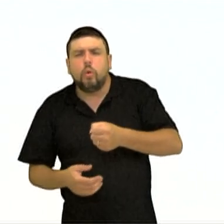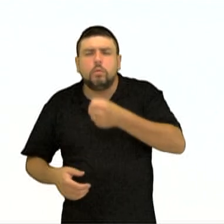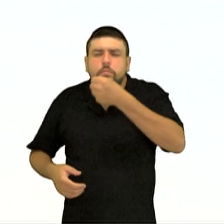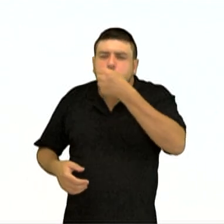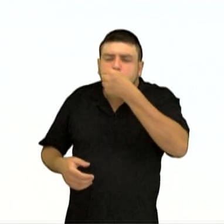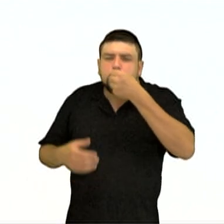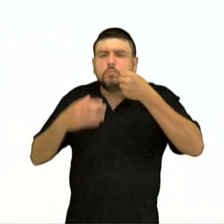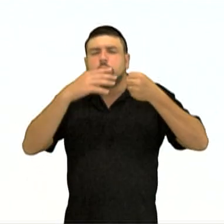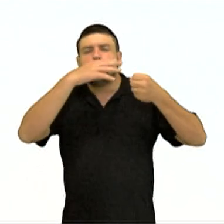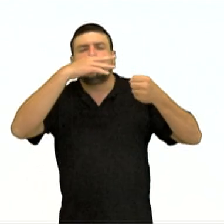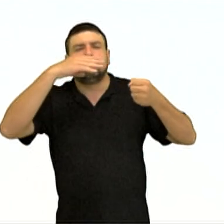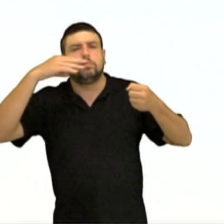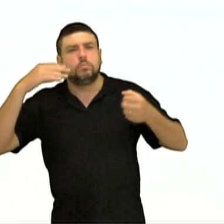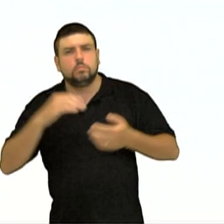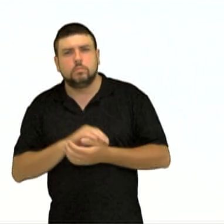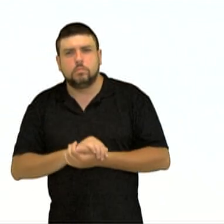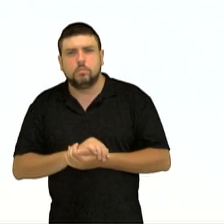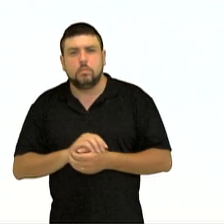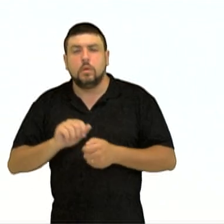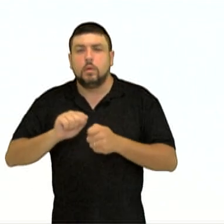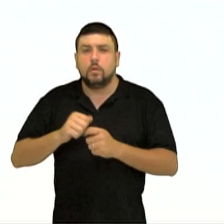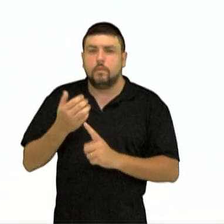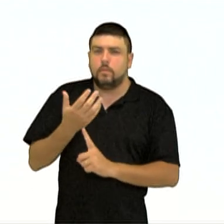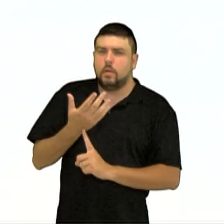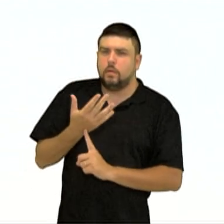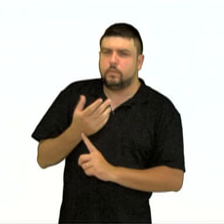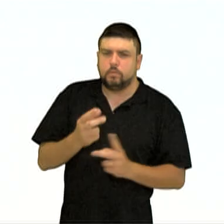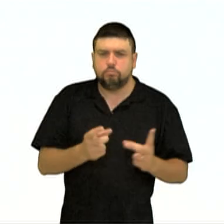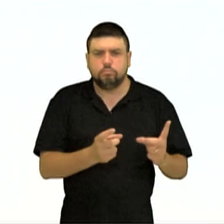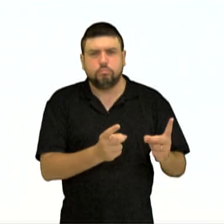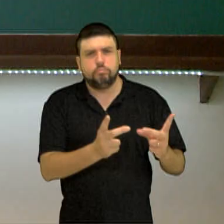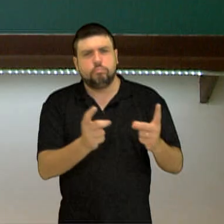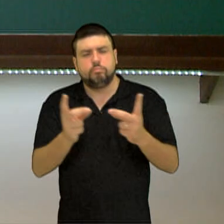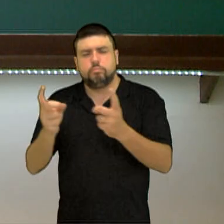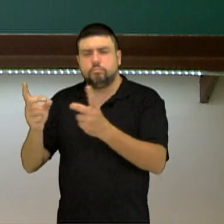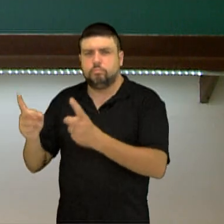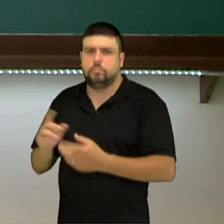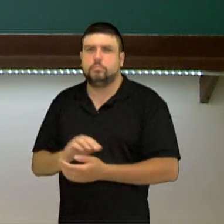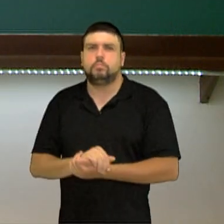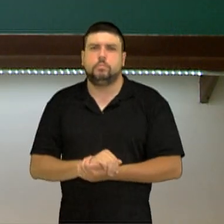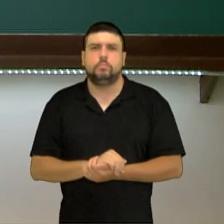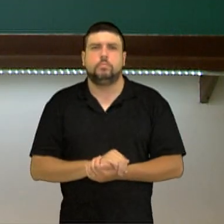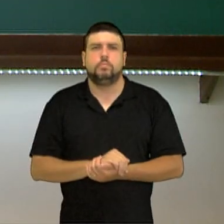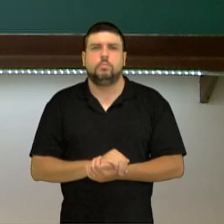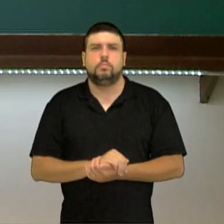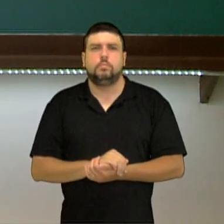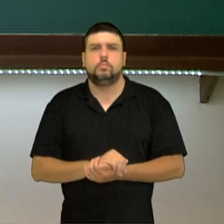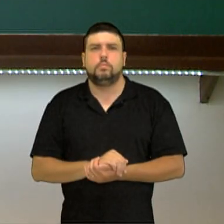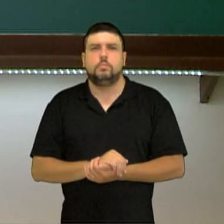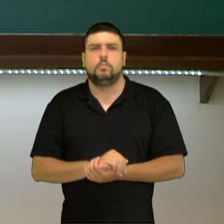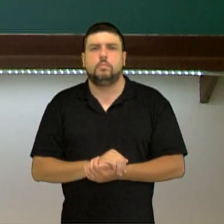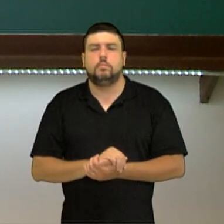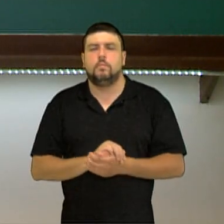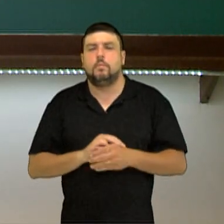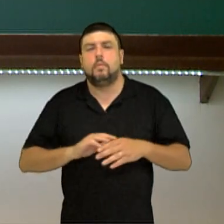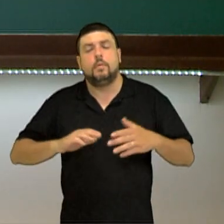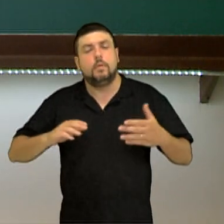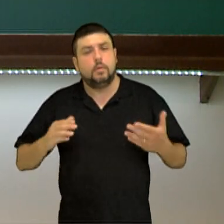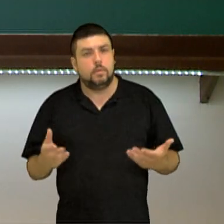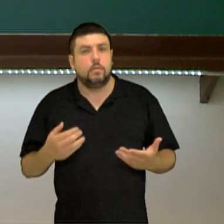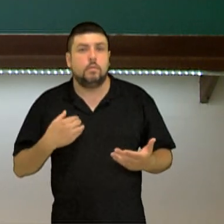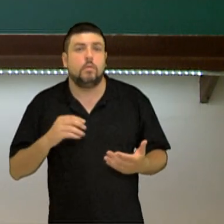faziam velas para vender pela cidade. Então, o que acontecia? Como eles tinham